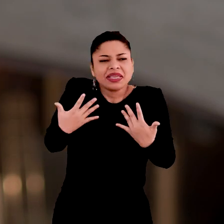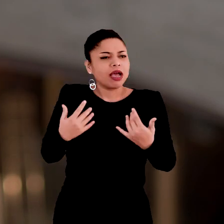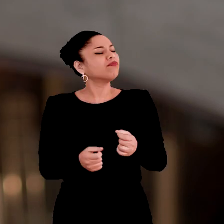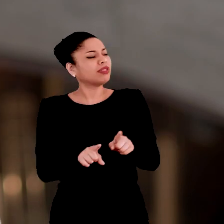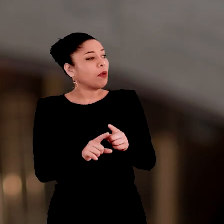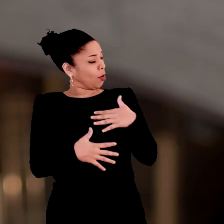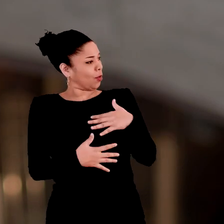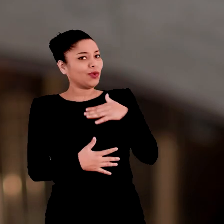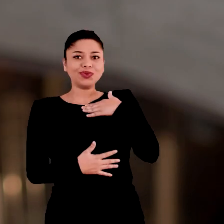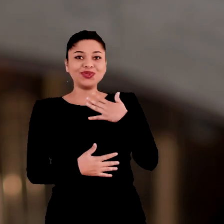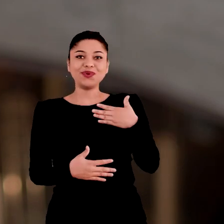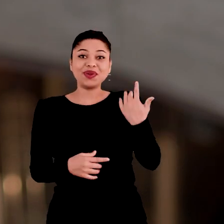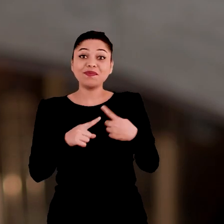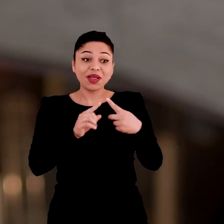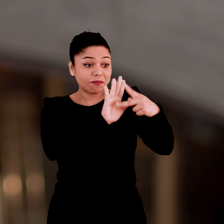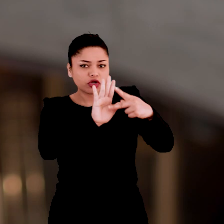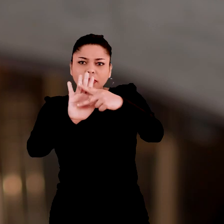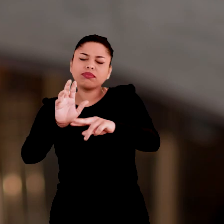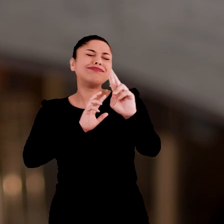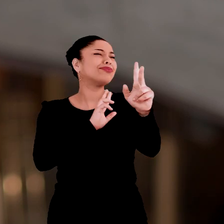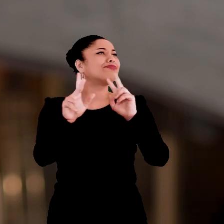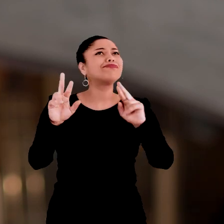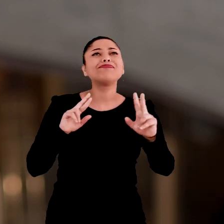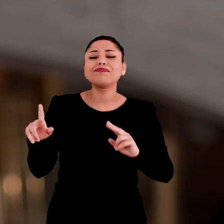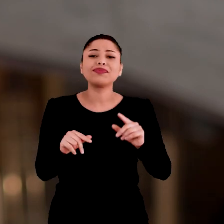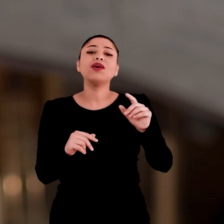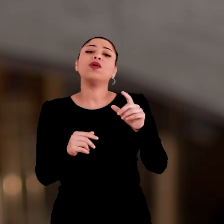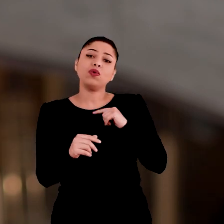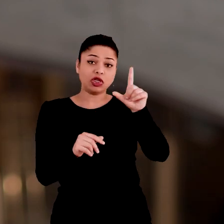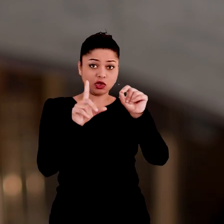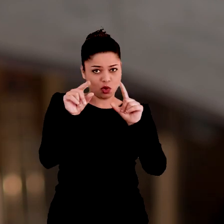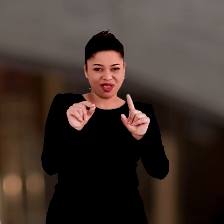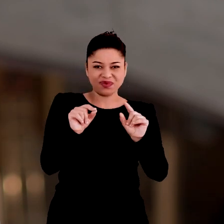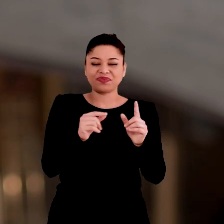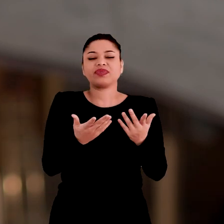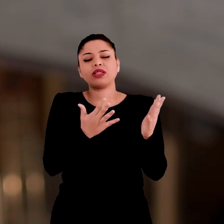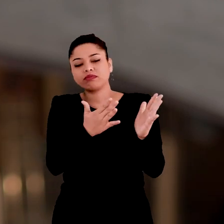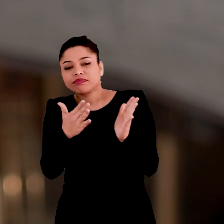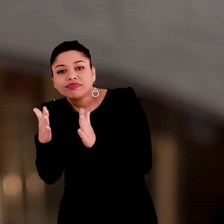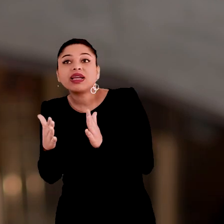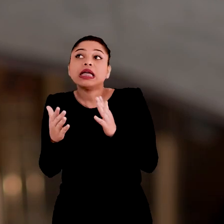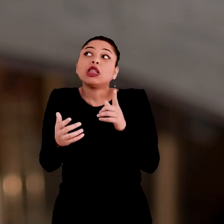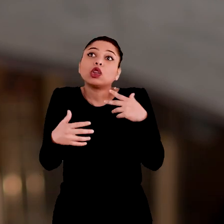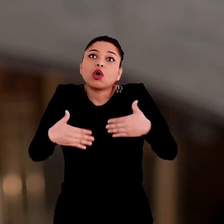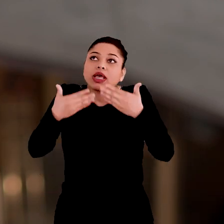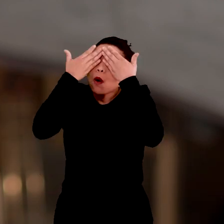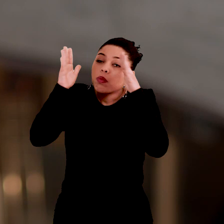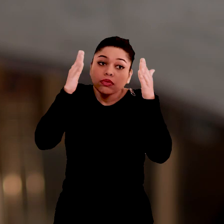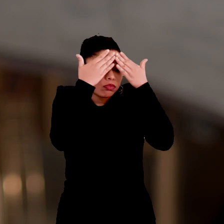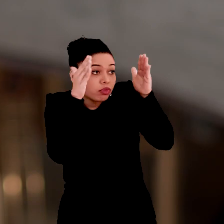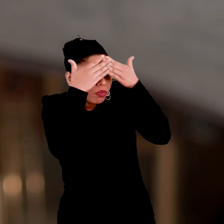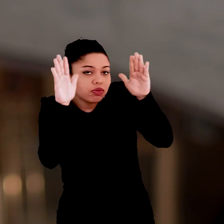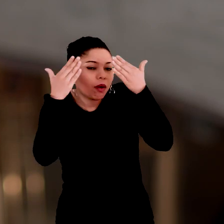projetos selecionados são bem diversos e eles abrem possibilidades expositivas muito grandes, assim. E acho que o cruzamento entre